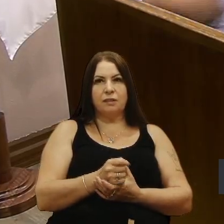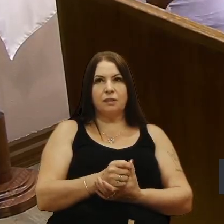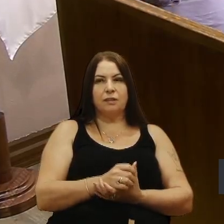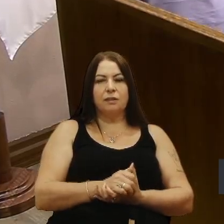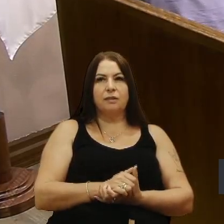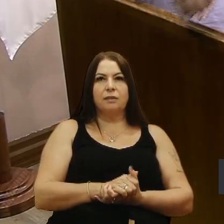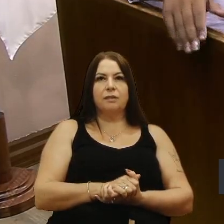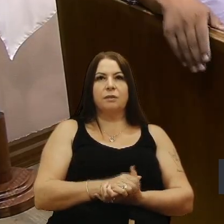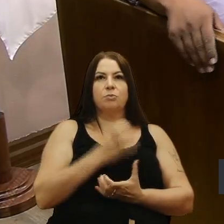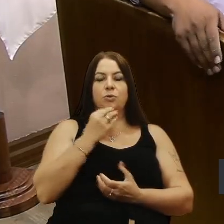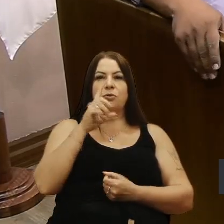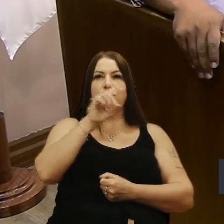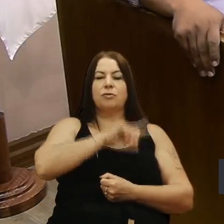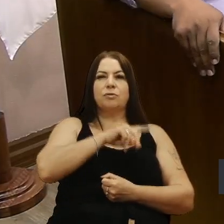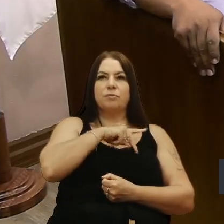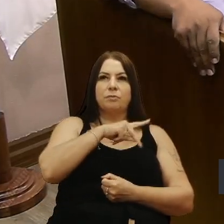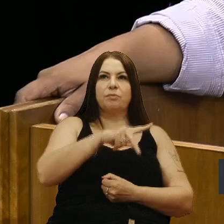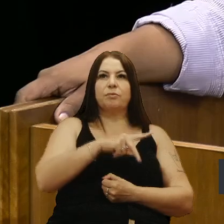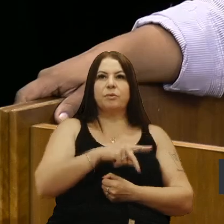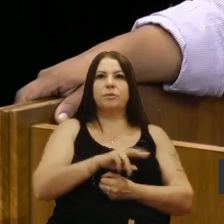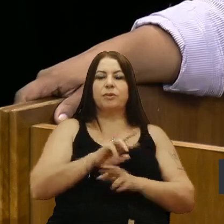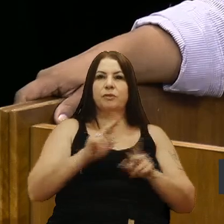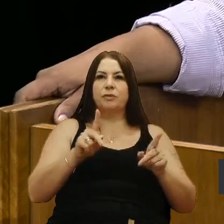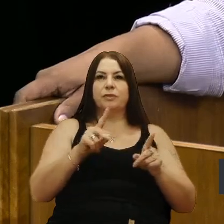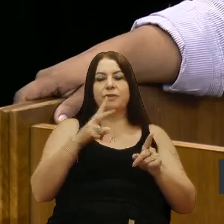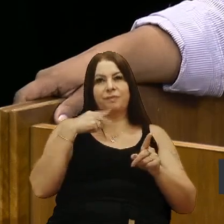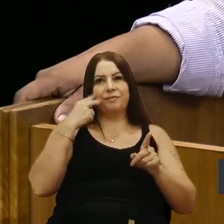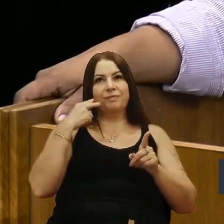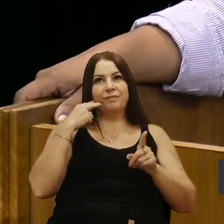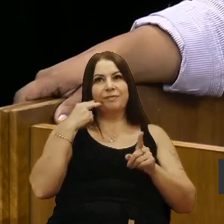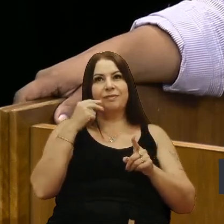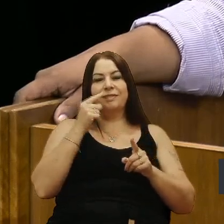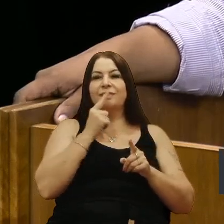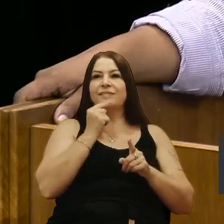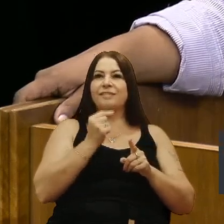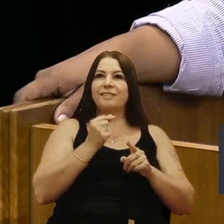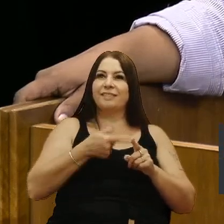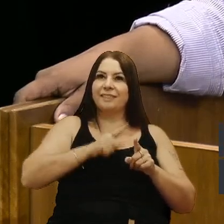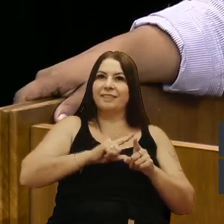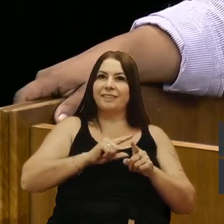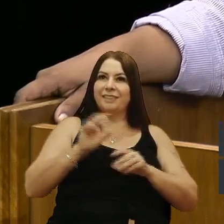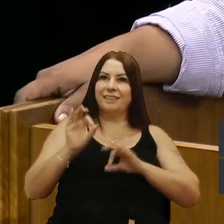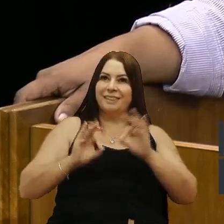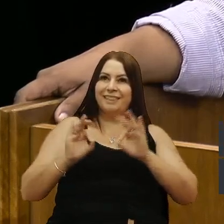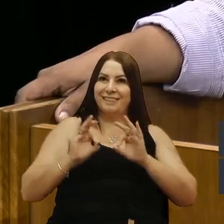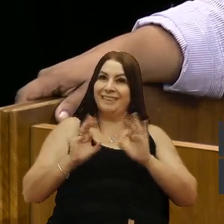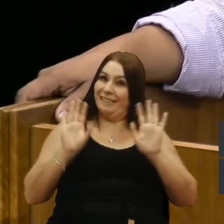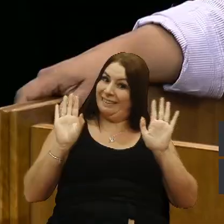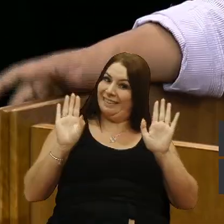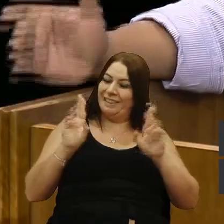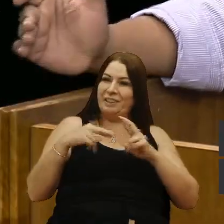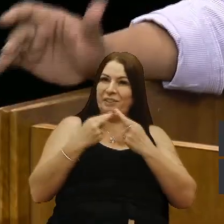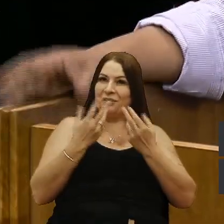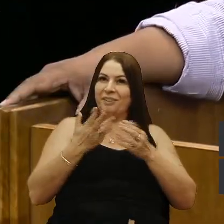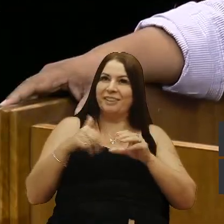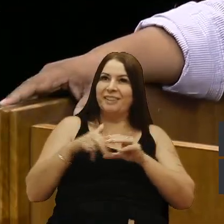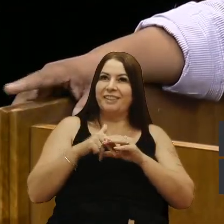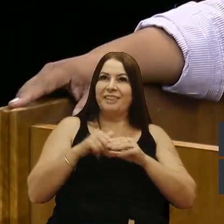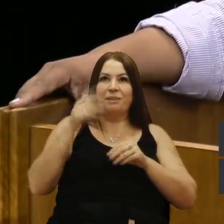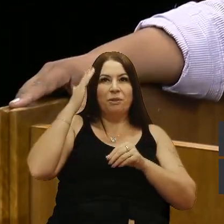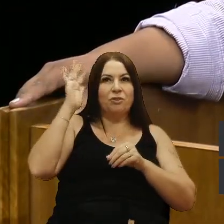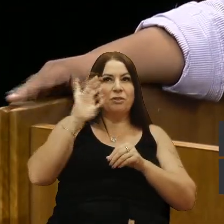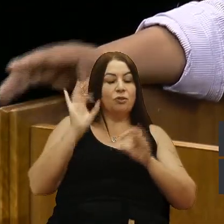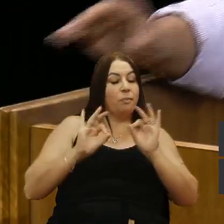Bom dia, senhor presidente. Ao contrário do vereador João Wes, que me antecedeu, eu preparei meu grande expediente. Imagina se ele não